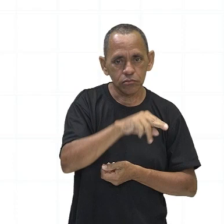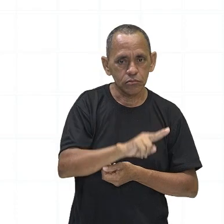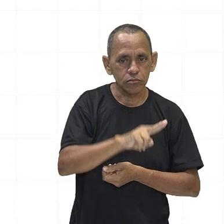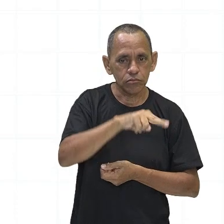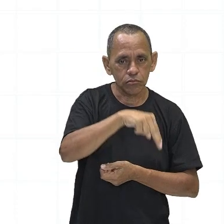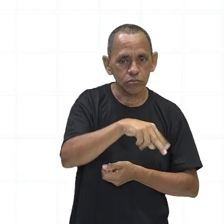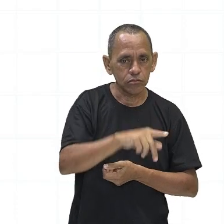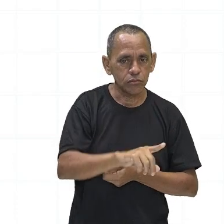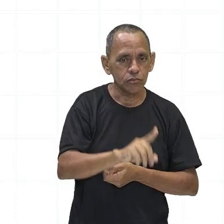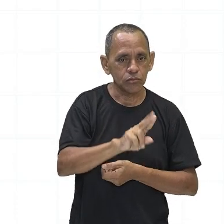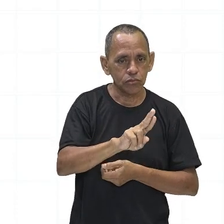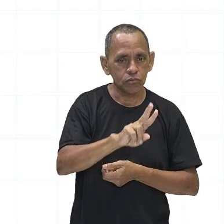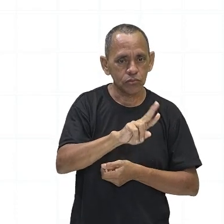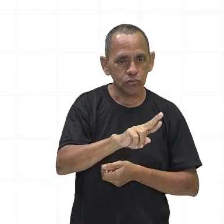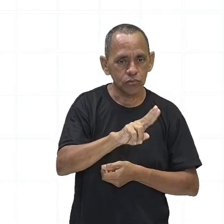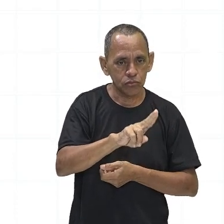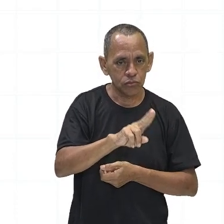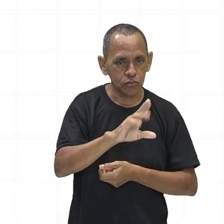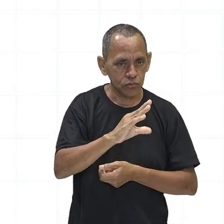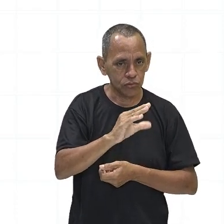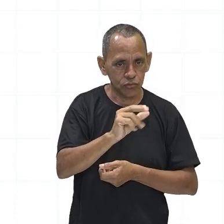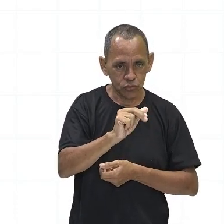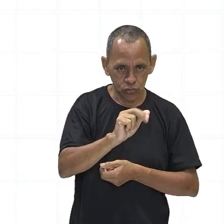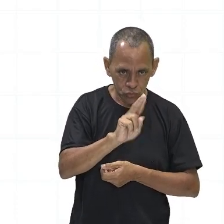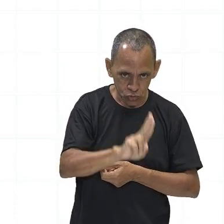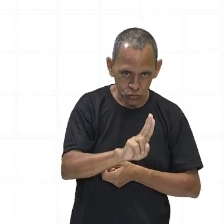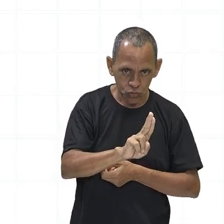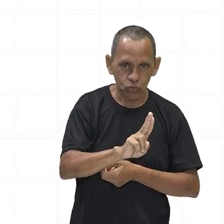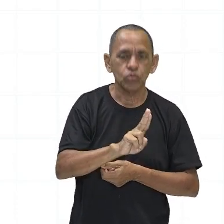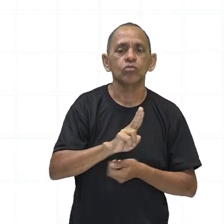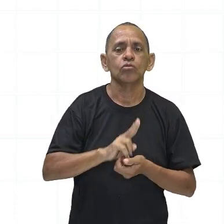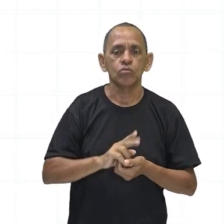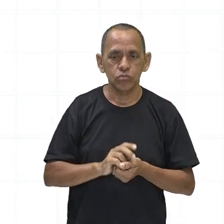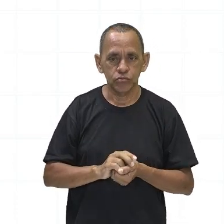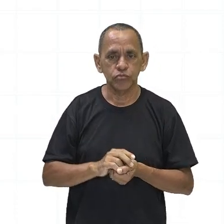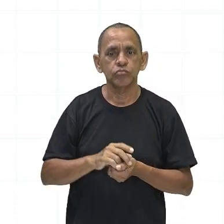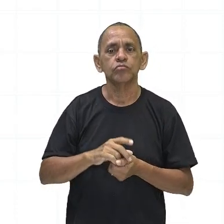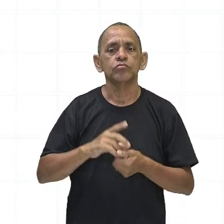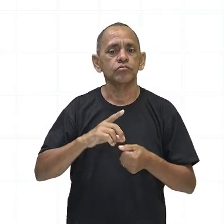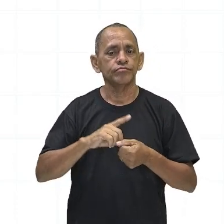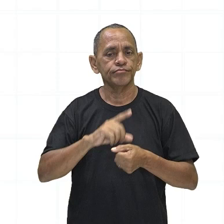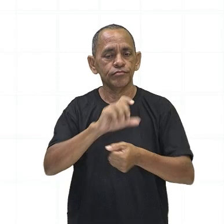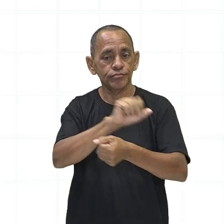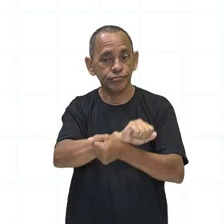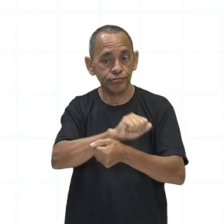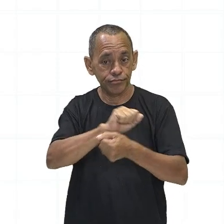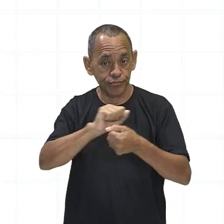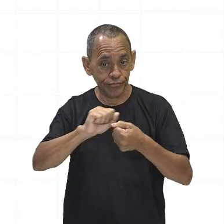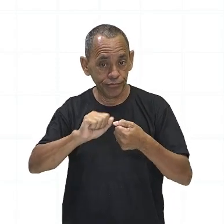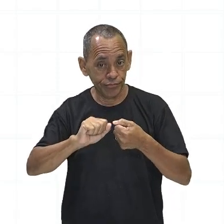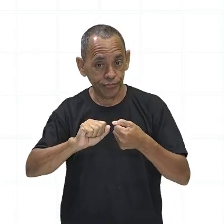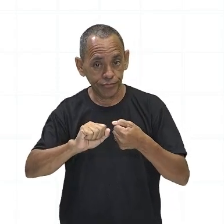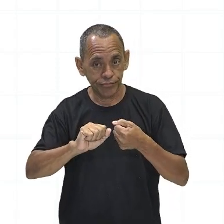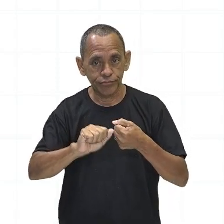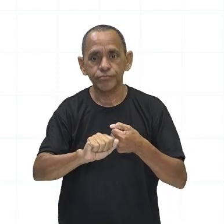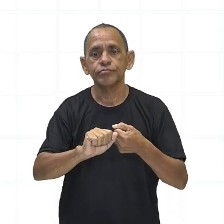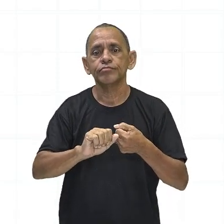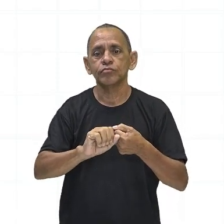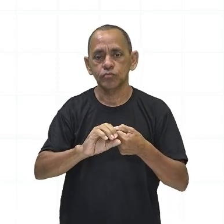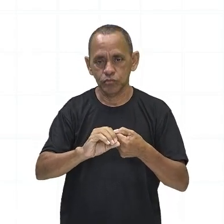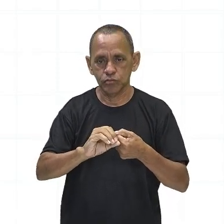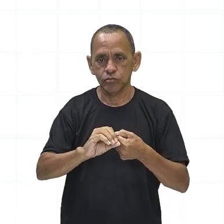Daniel Munduruku. Ilustrações Rogério Borges, segunda edição, São Paulo, Global